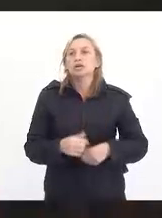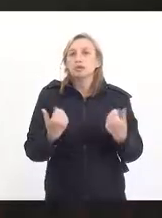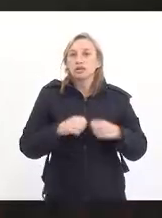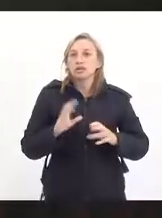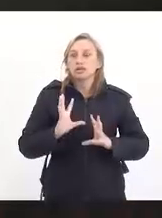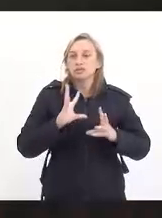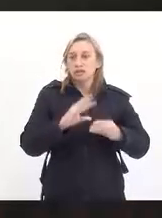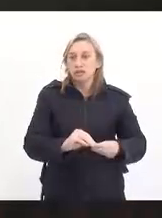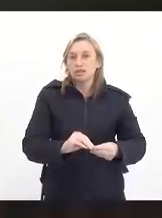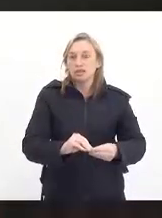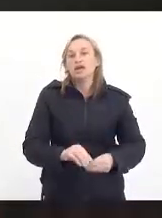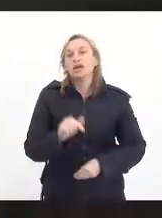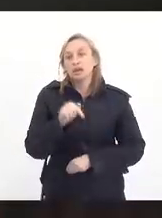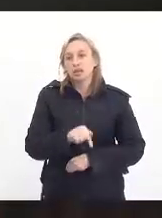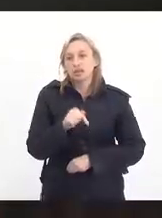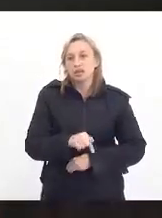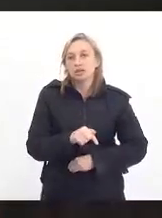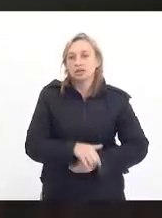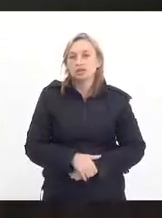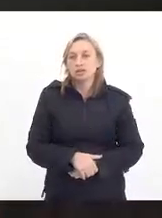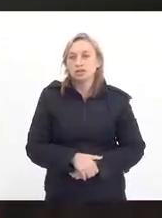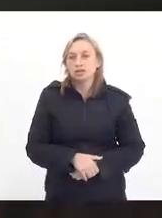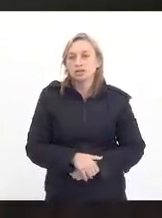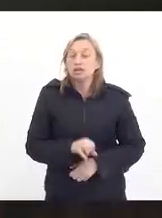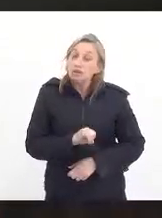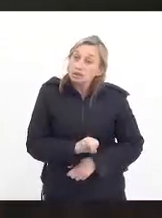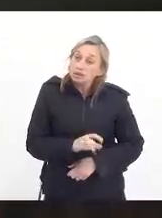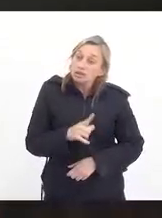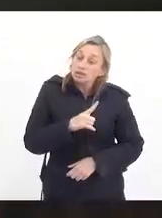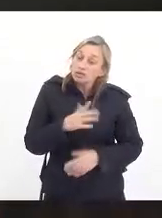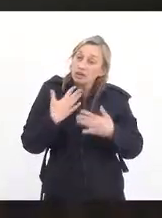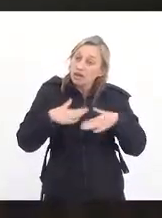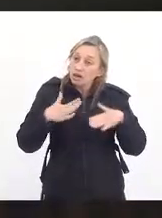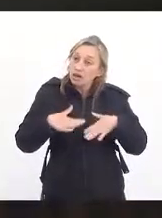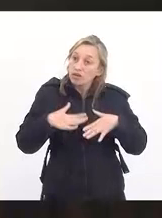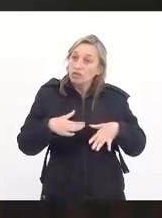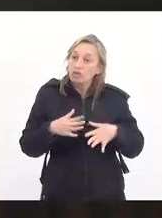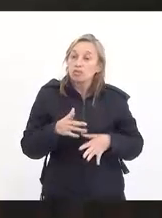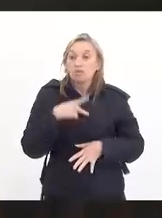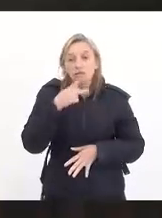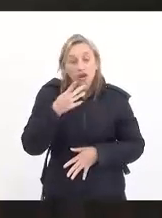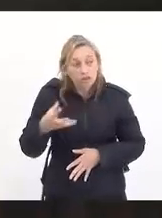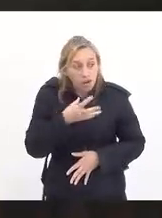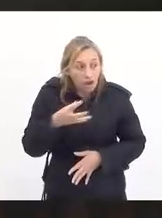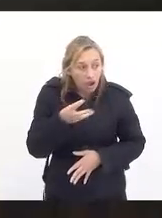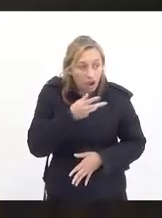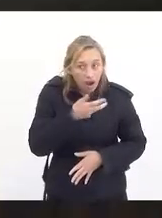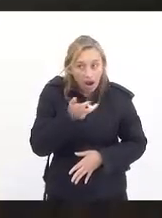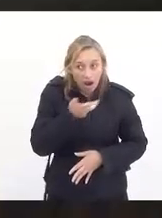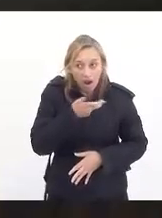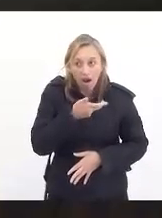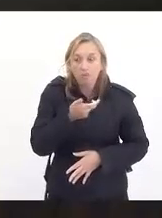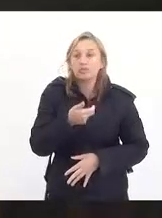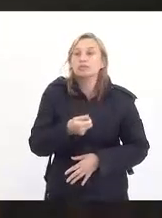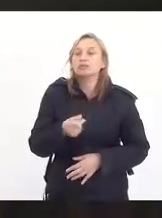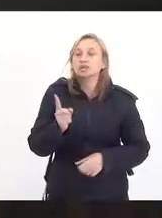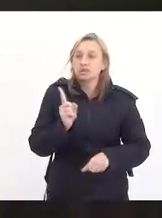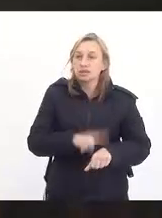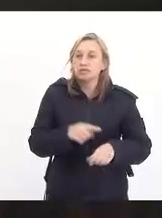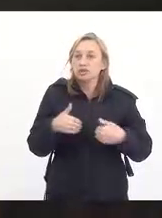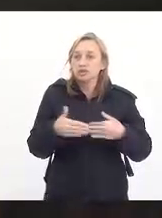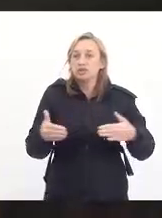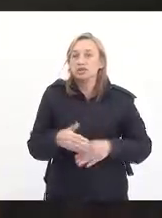preciso concluir essa se houver tranquilidade o seu cantando bem rápido para ver tempo para gente